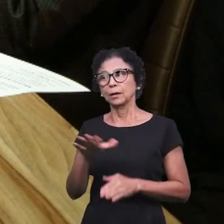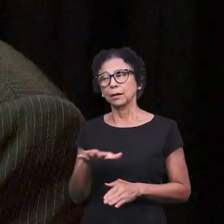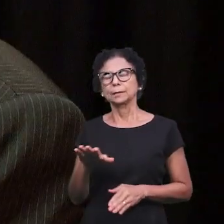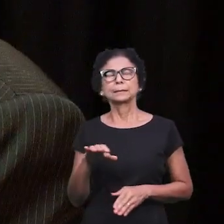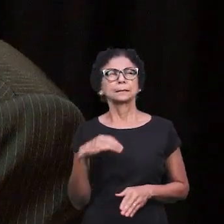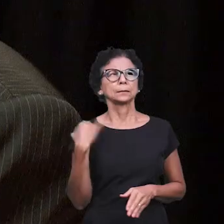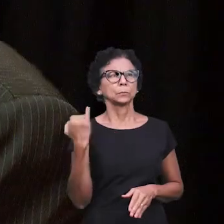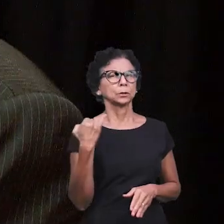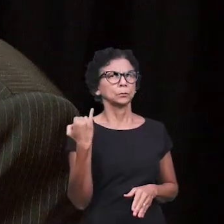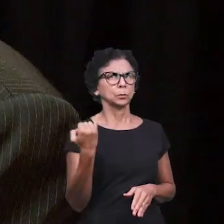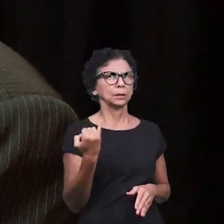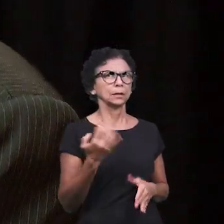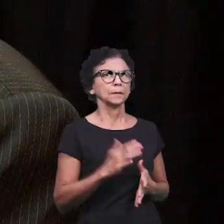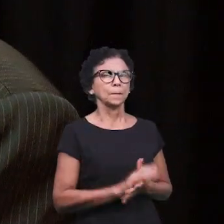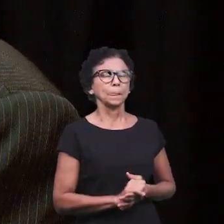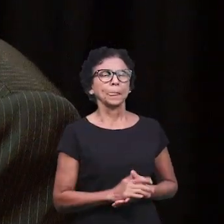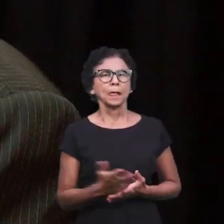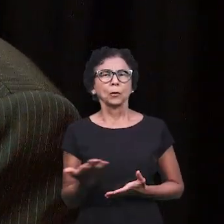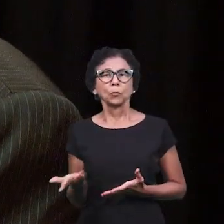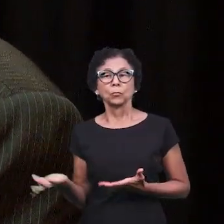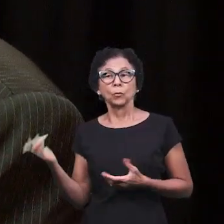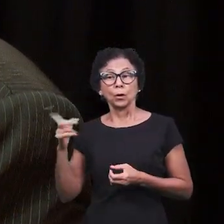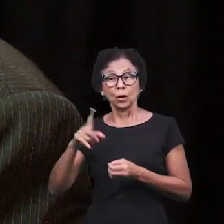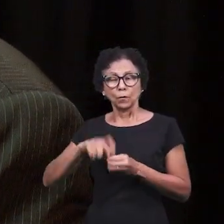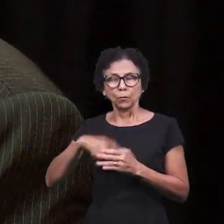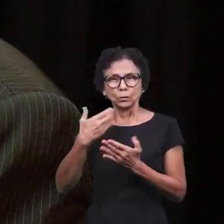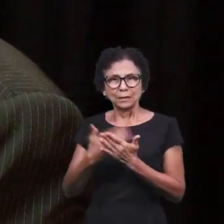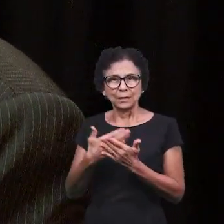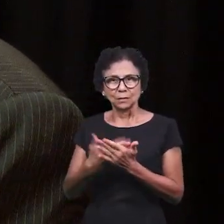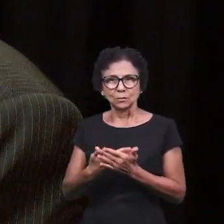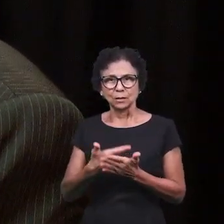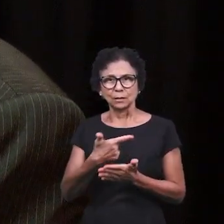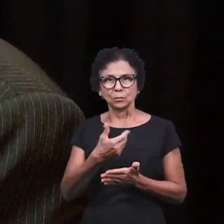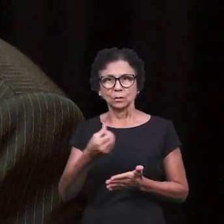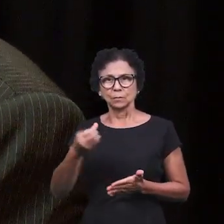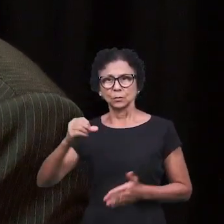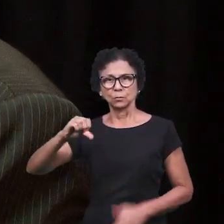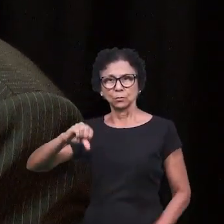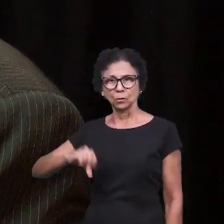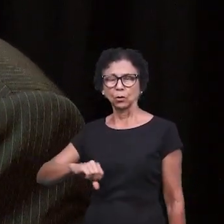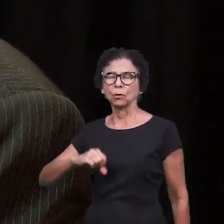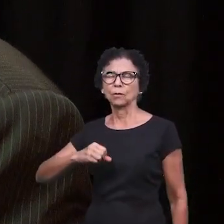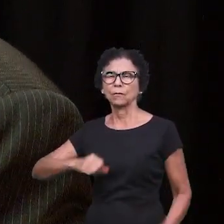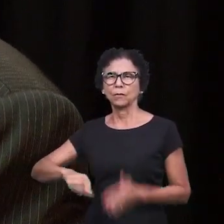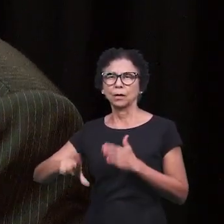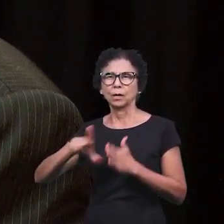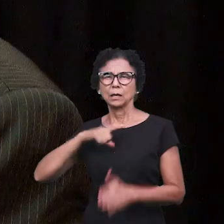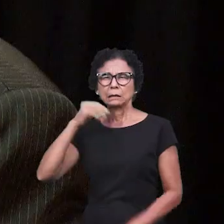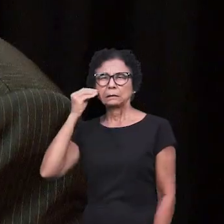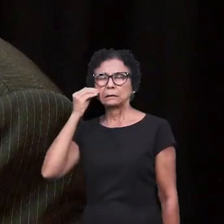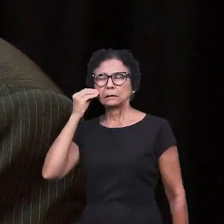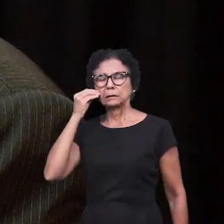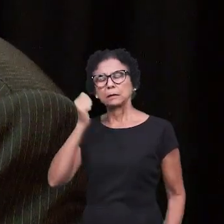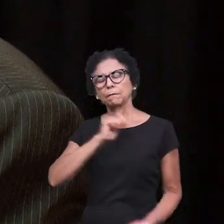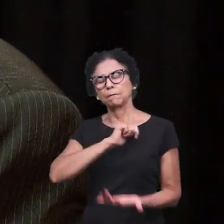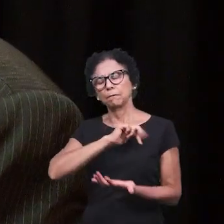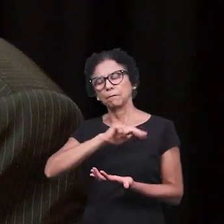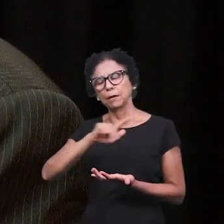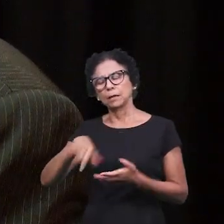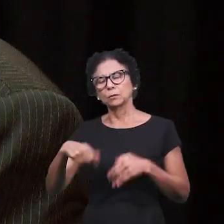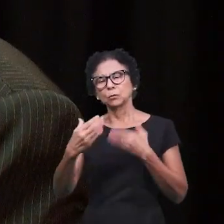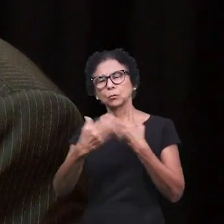né? A maneira como eu voltei, né, retornei aos estudos em 2009, tentando vários concursos de carreiras distintas, né?